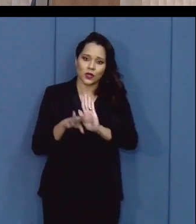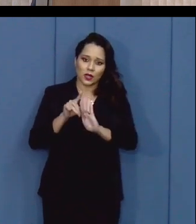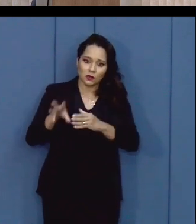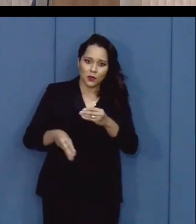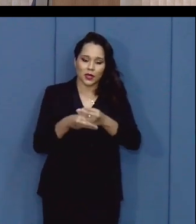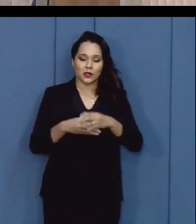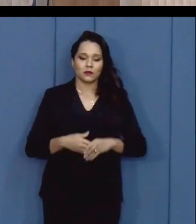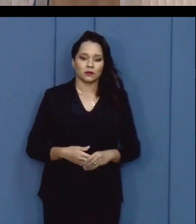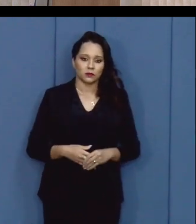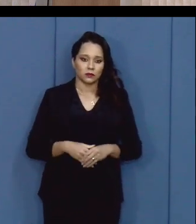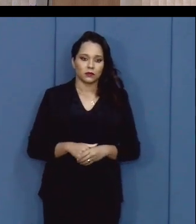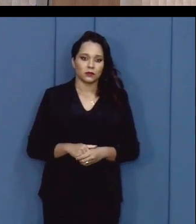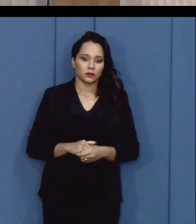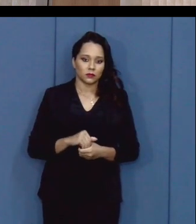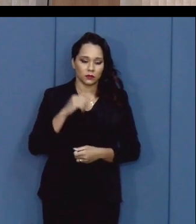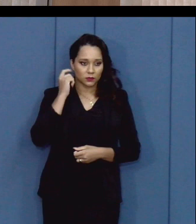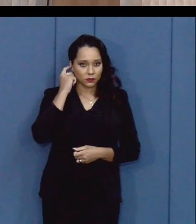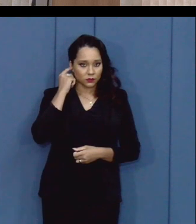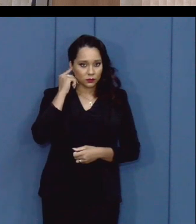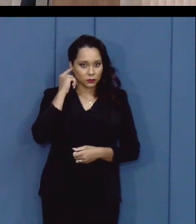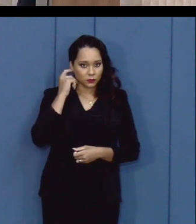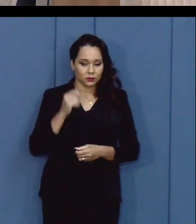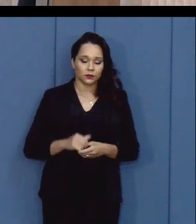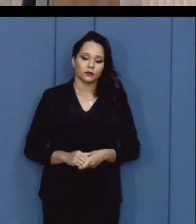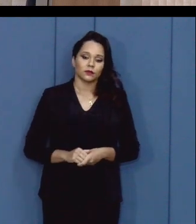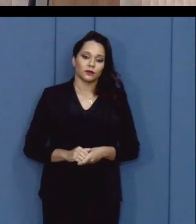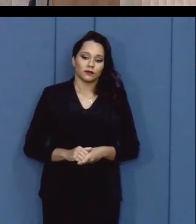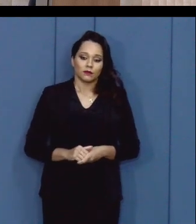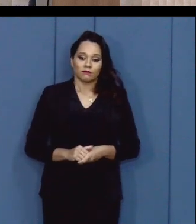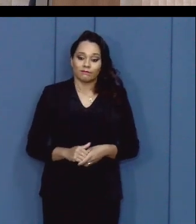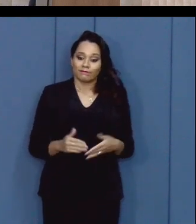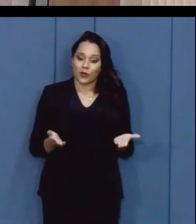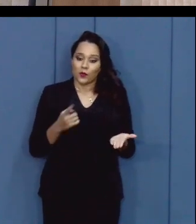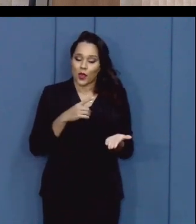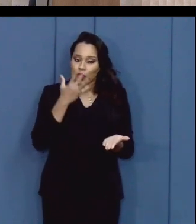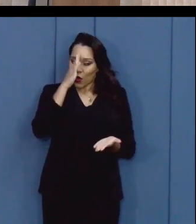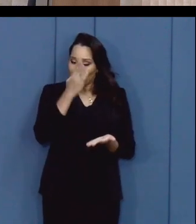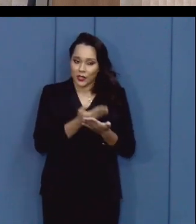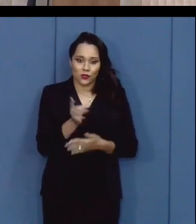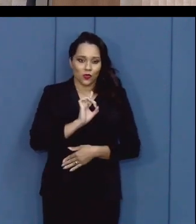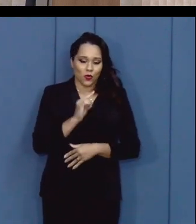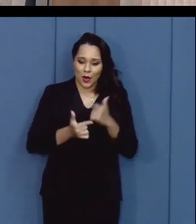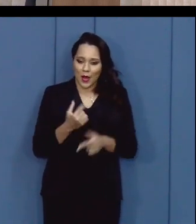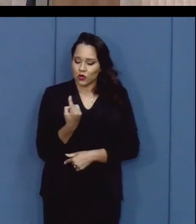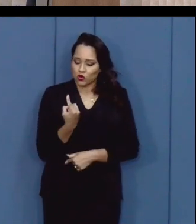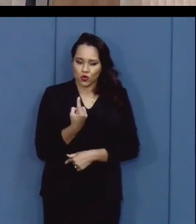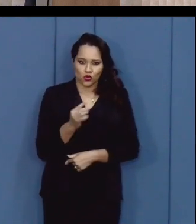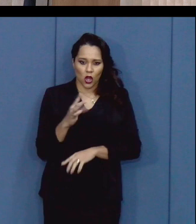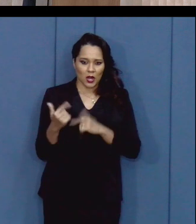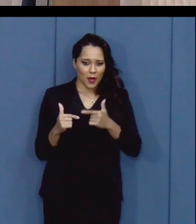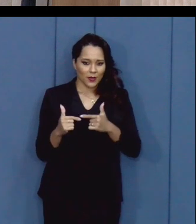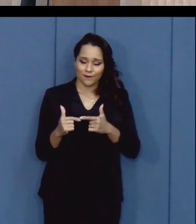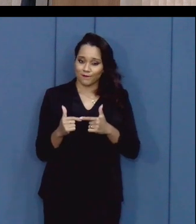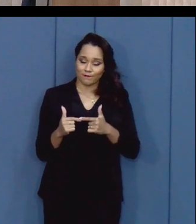nessa implementação. Bom, eu particularmente não acredito em trabalho de um só. Eu só